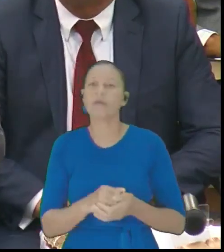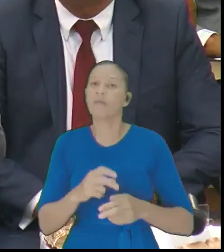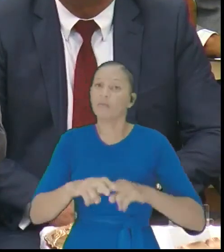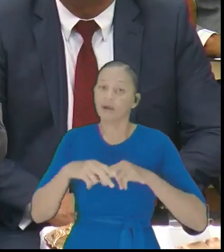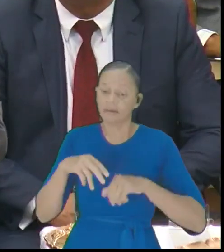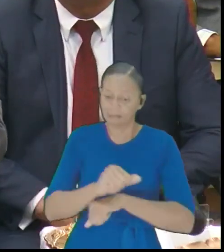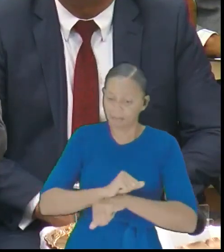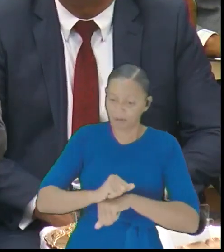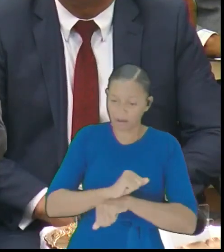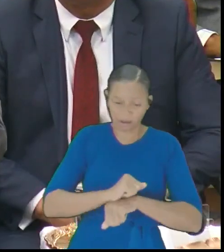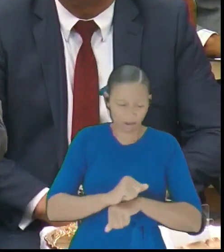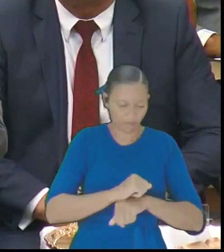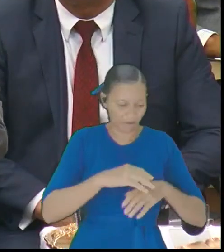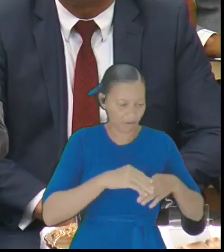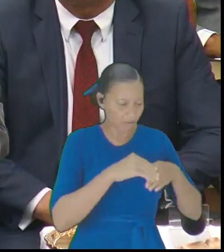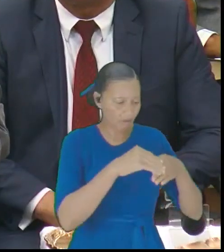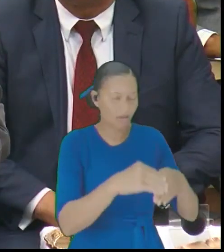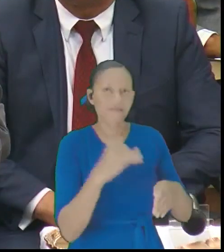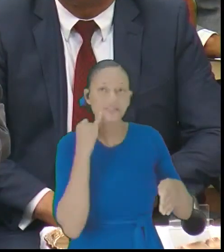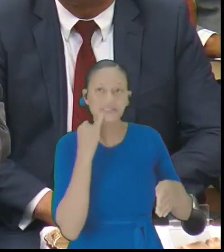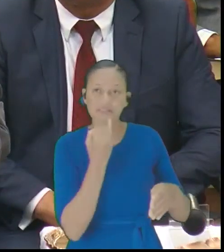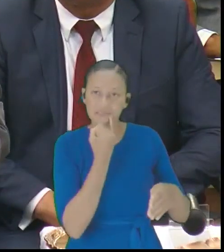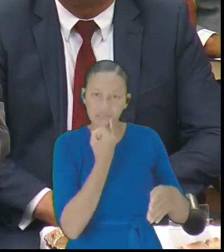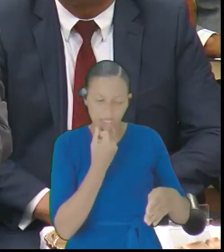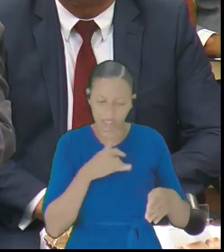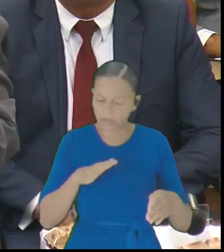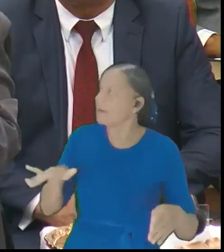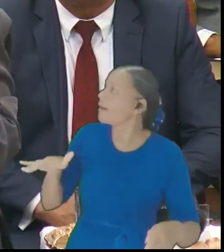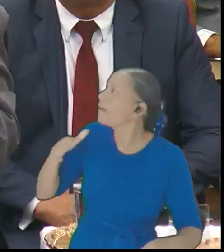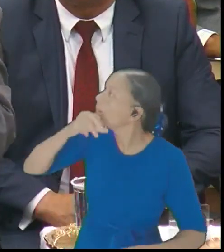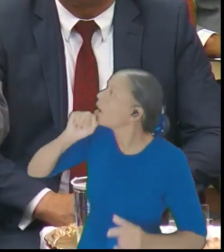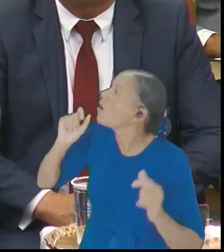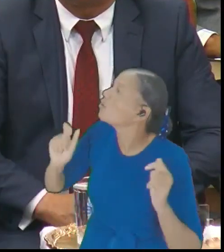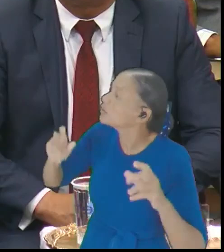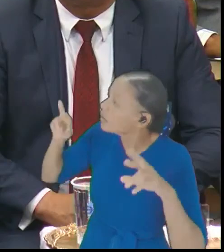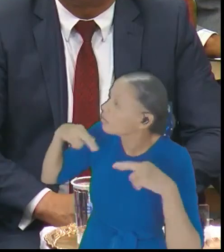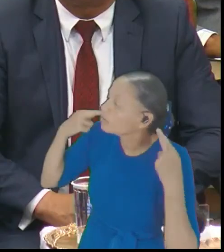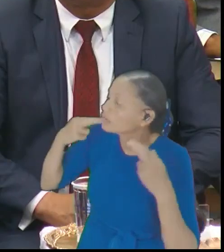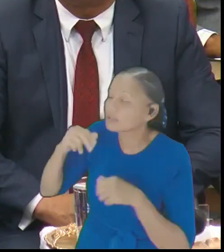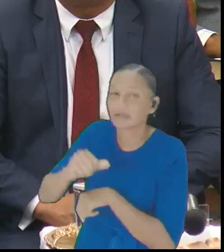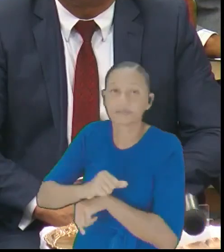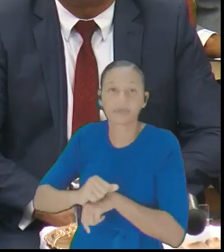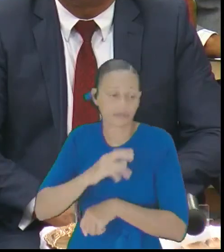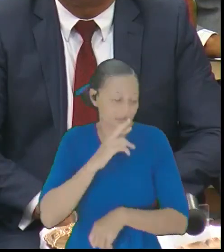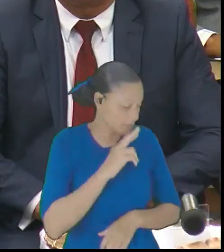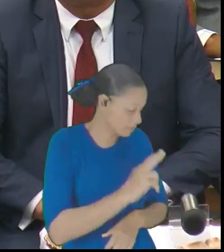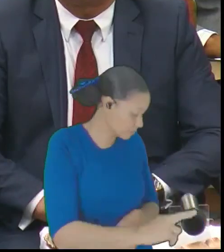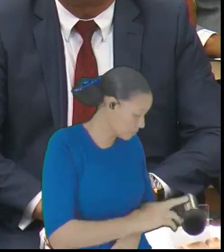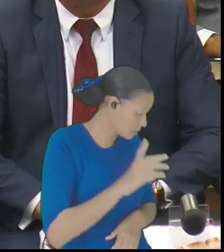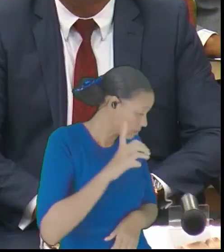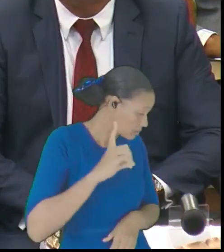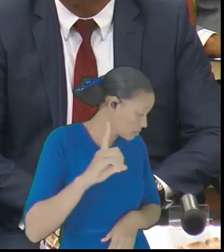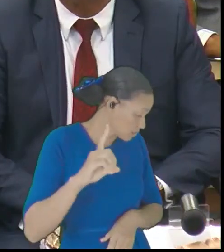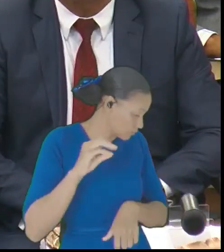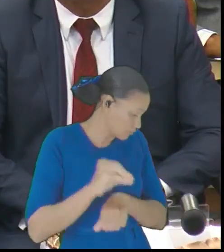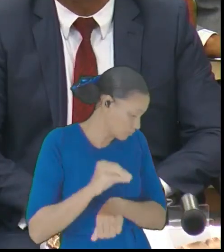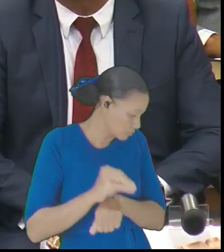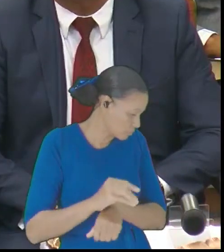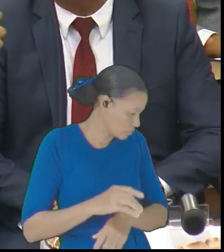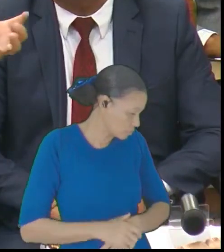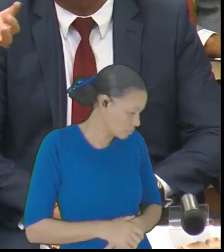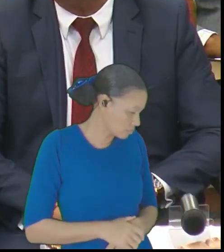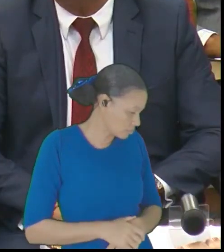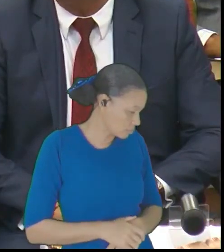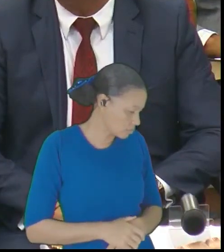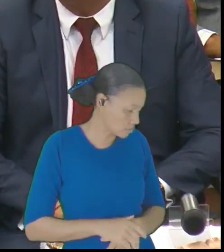pai, aonde está o cordeiro? Qual foi a resposta de Abraão? Deus proverá para quem? Ele